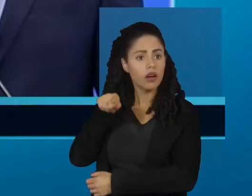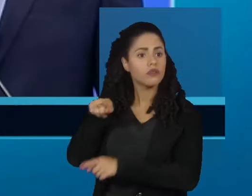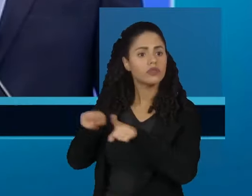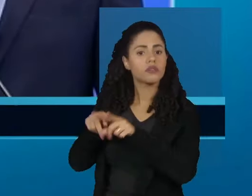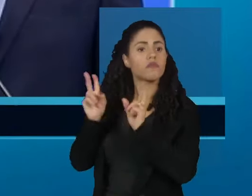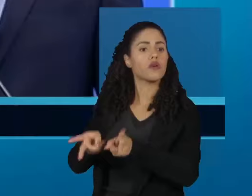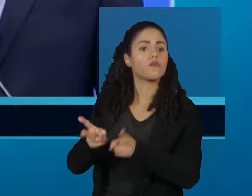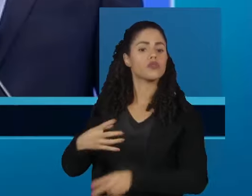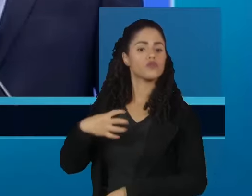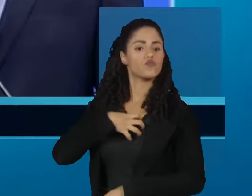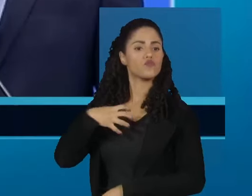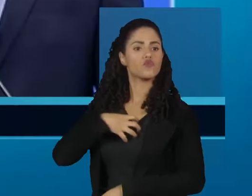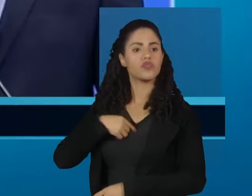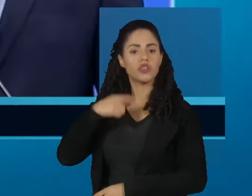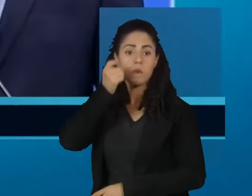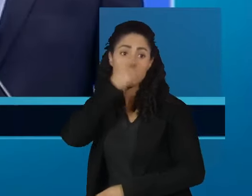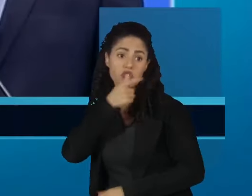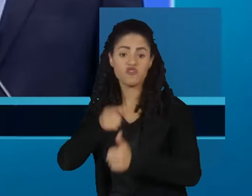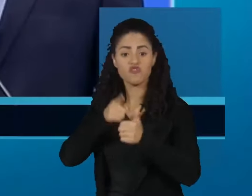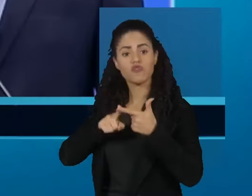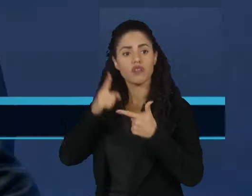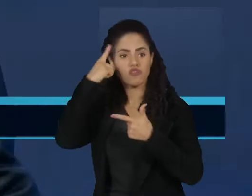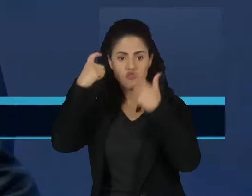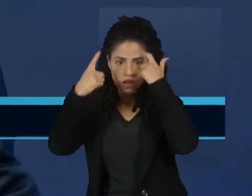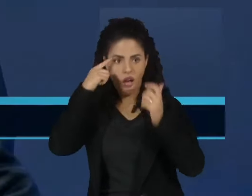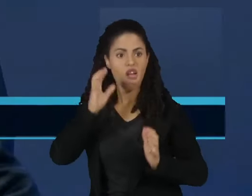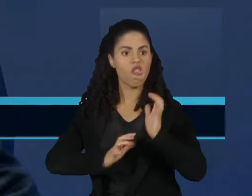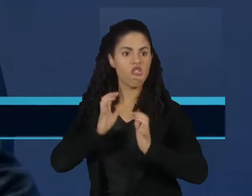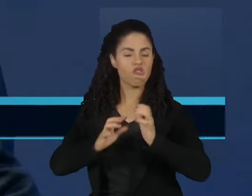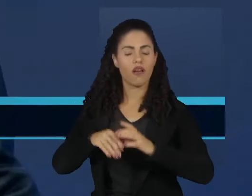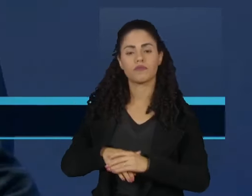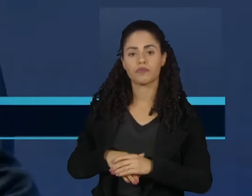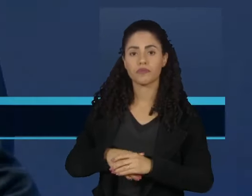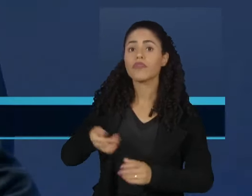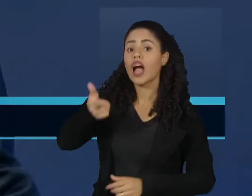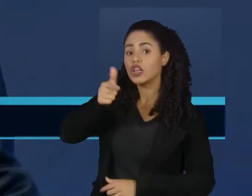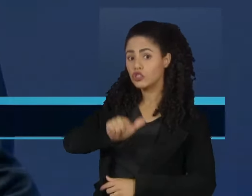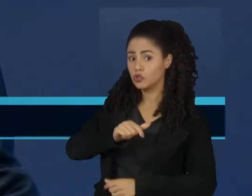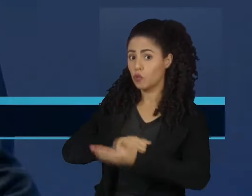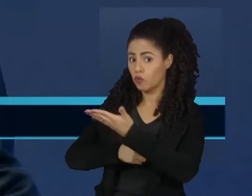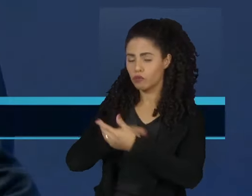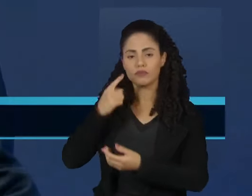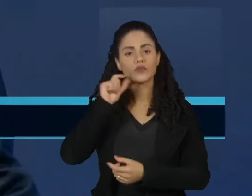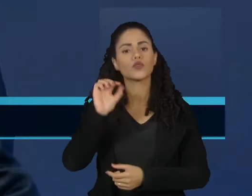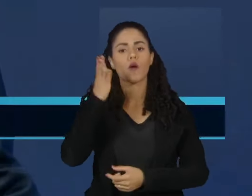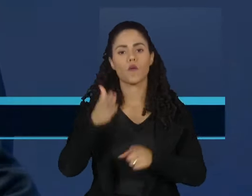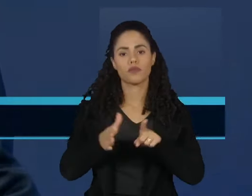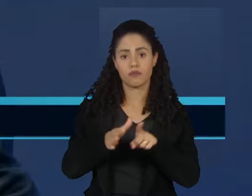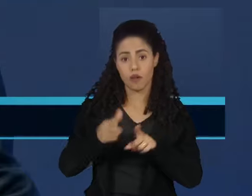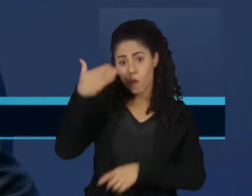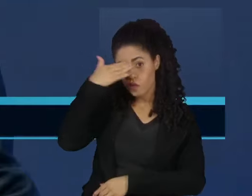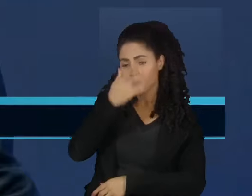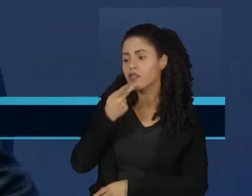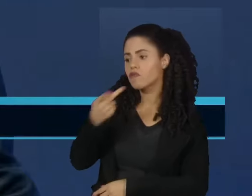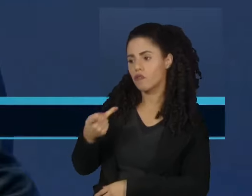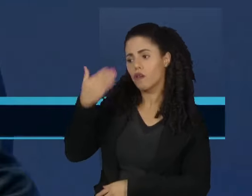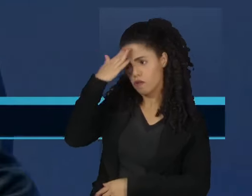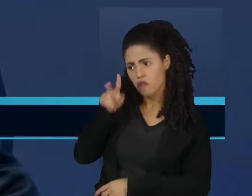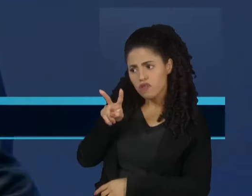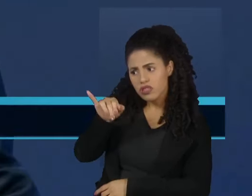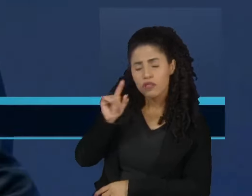mesmo método de mentira, de criar confusão. Provocado novamente, da Atena disse que Marçal irá responder na